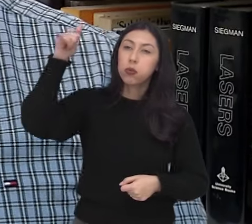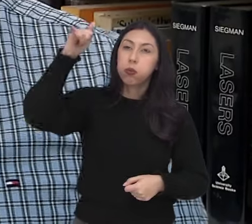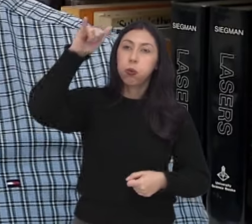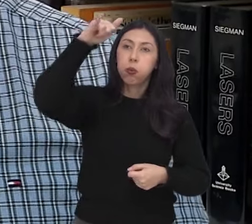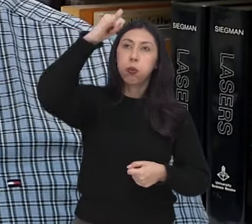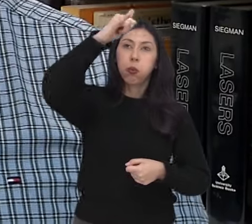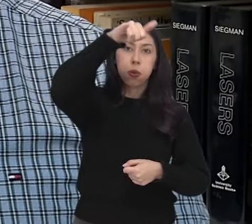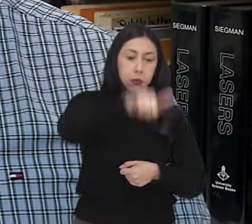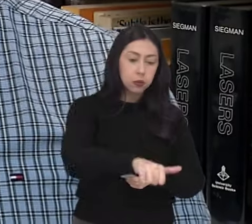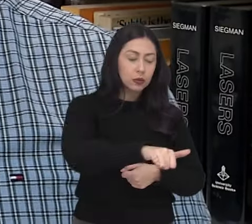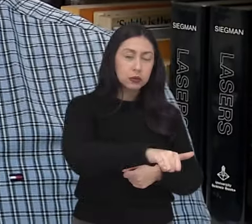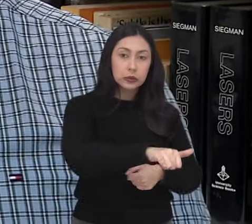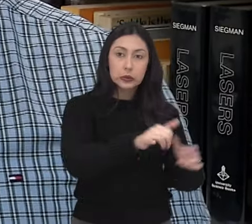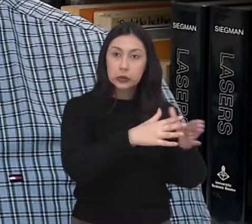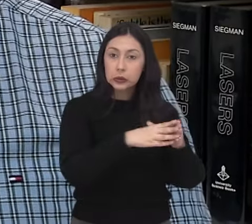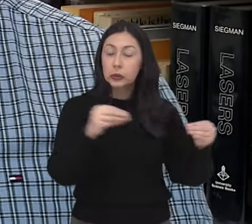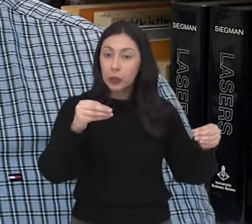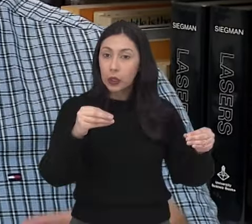eventualmente